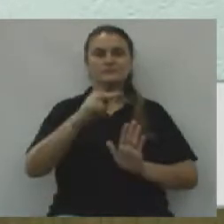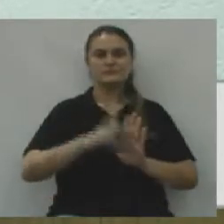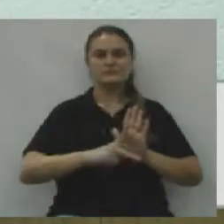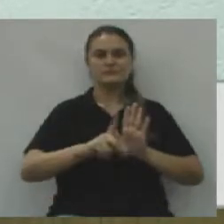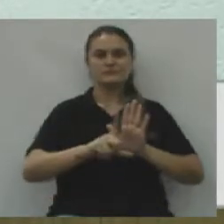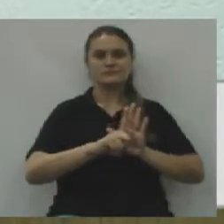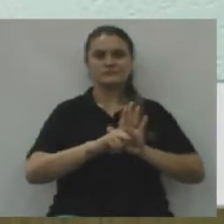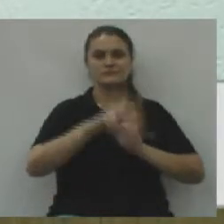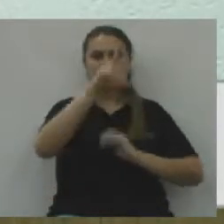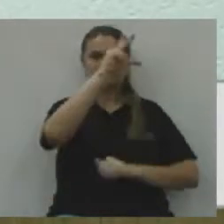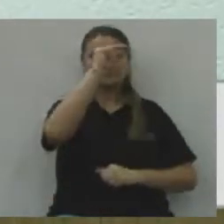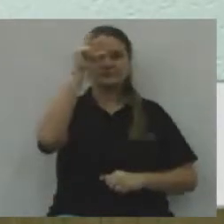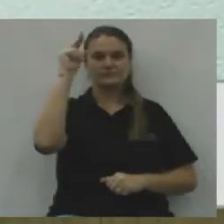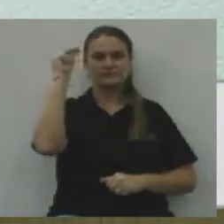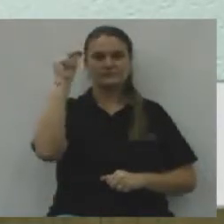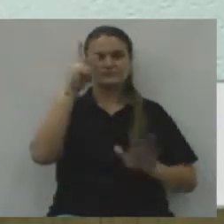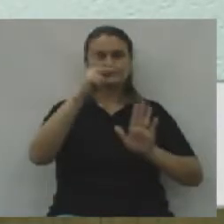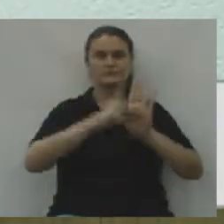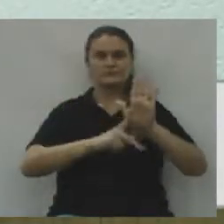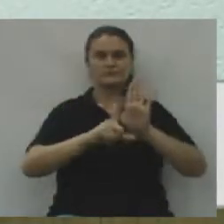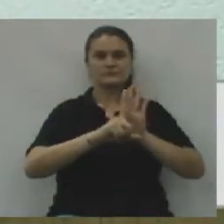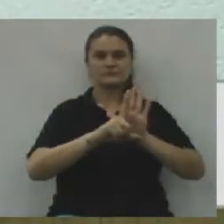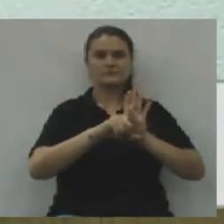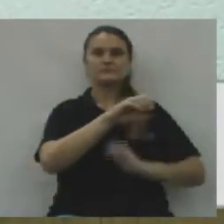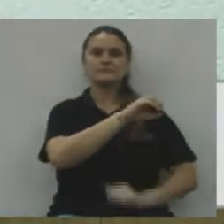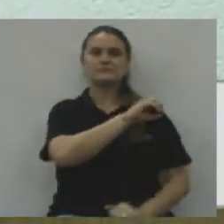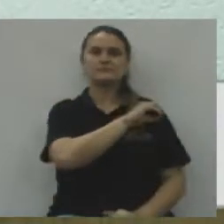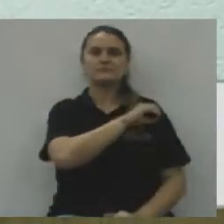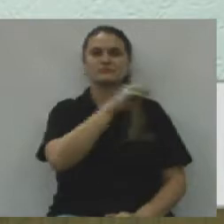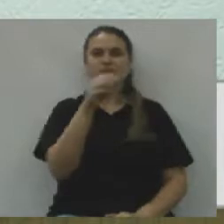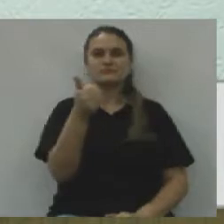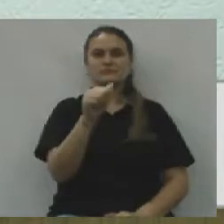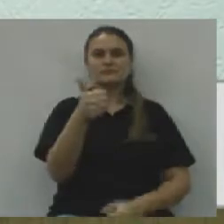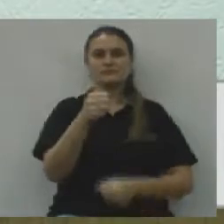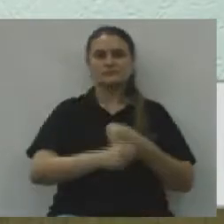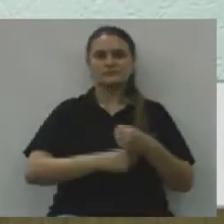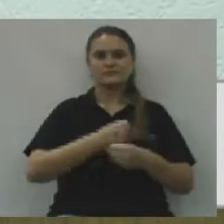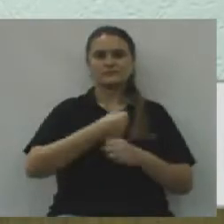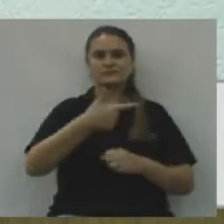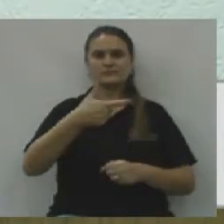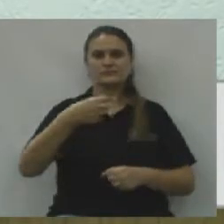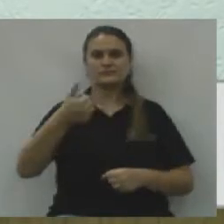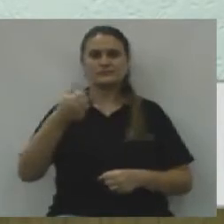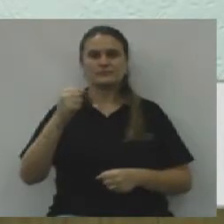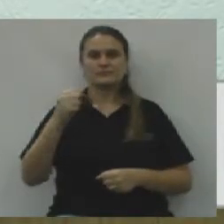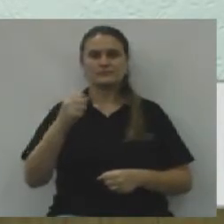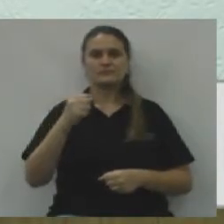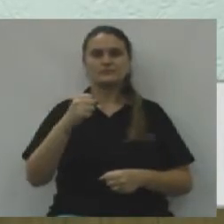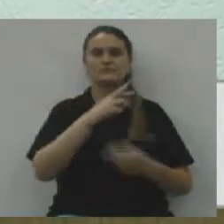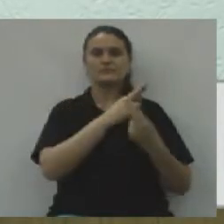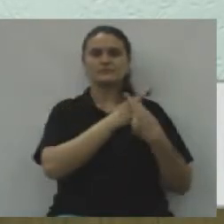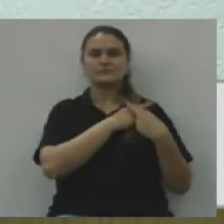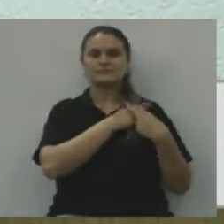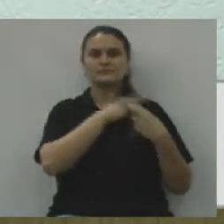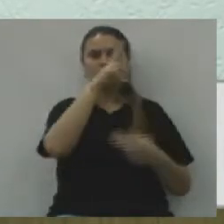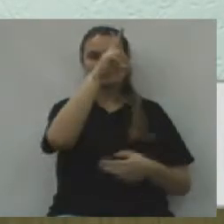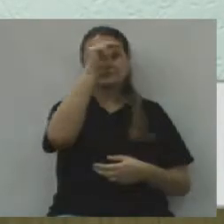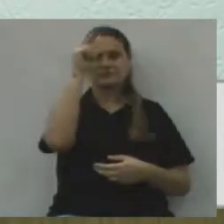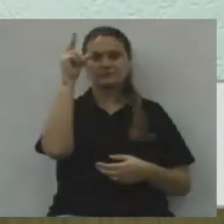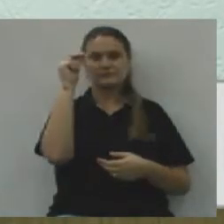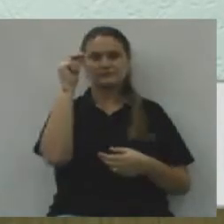Projeto do Executivo. Projeto de lei ordinária número 11/2018 do Executivo.